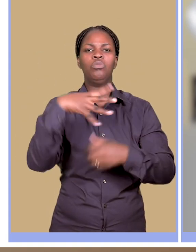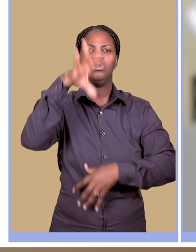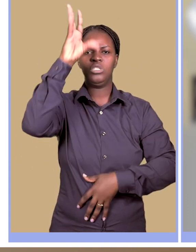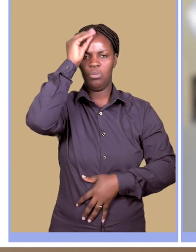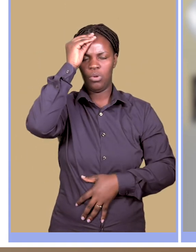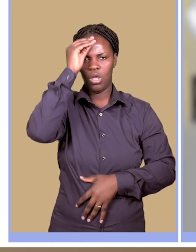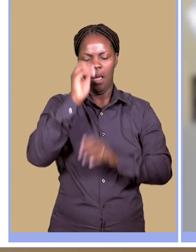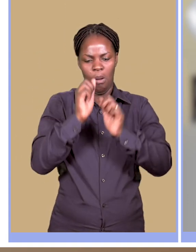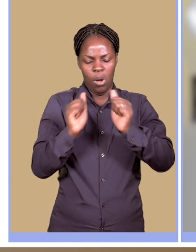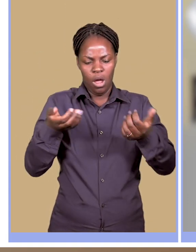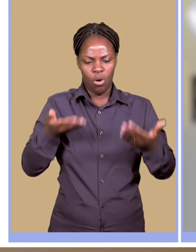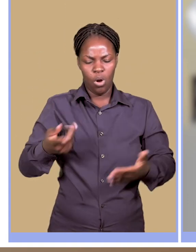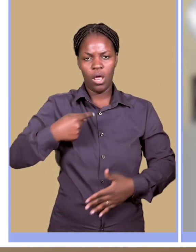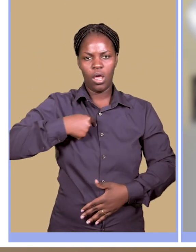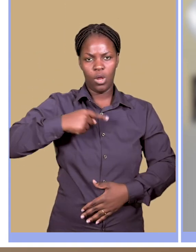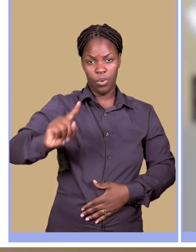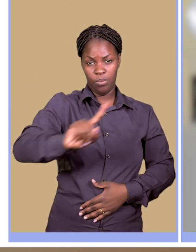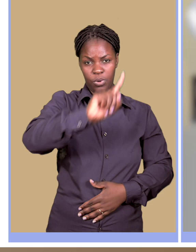podemos